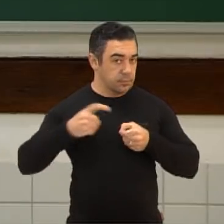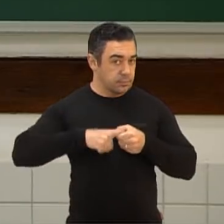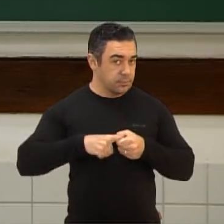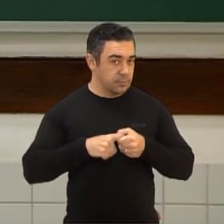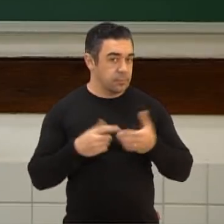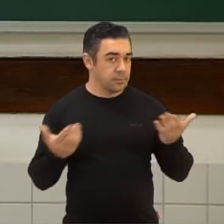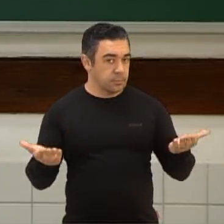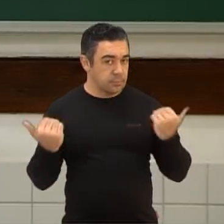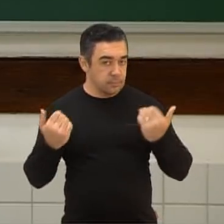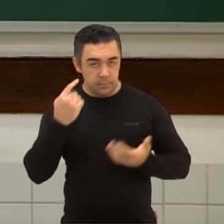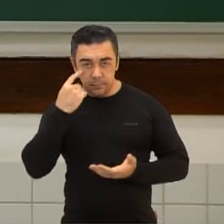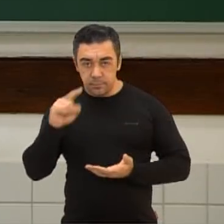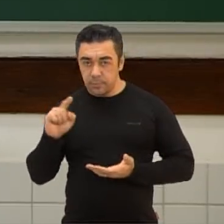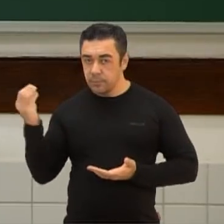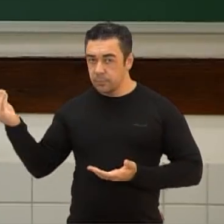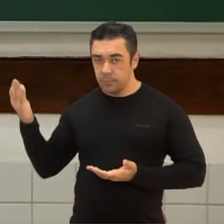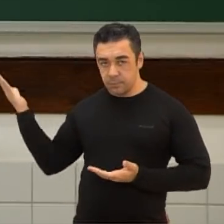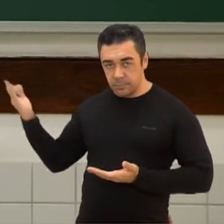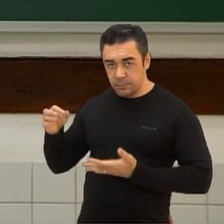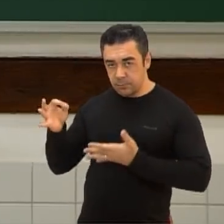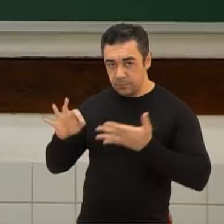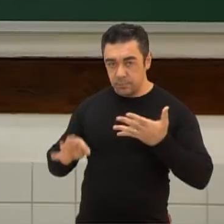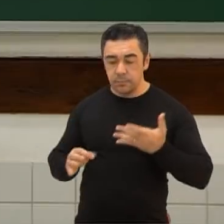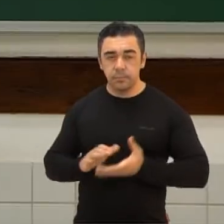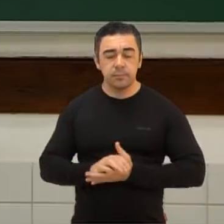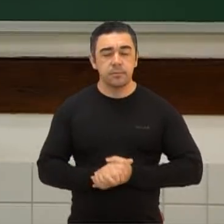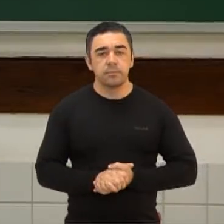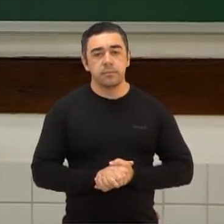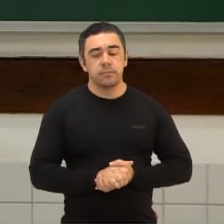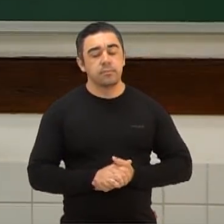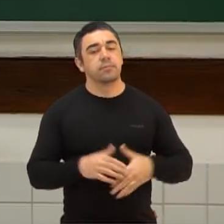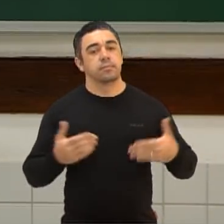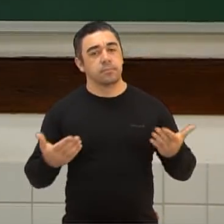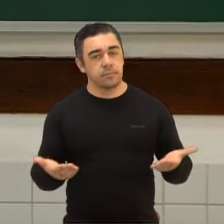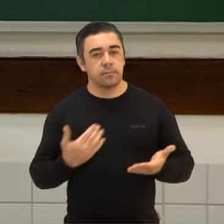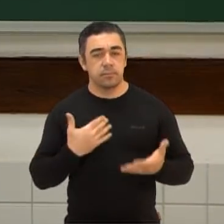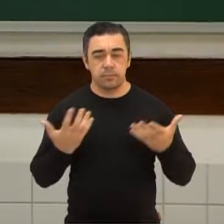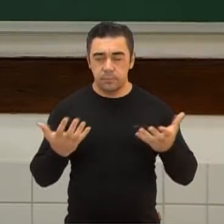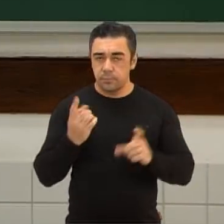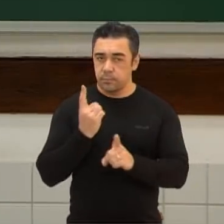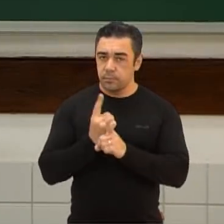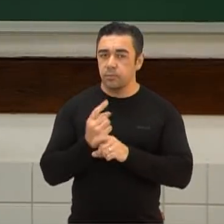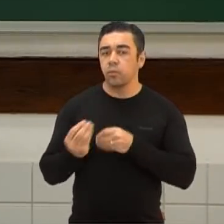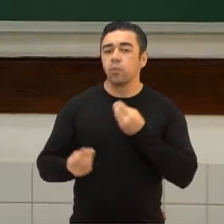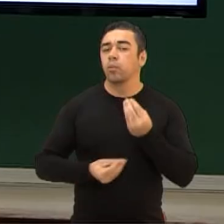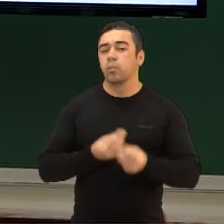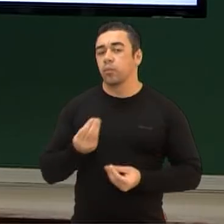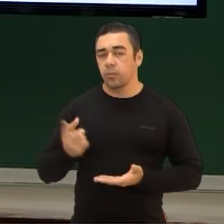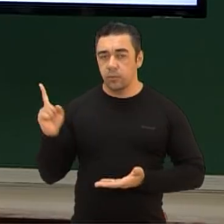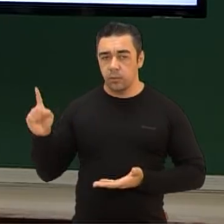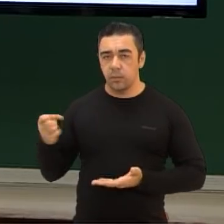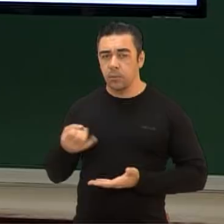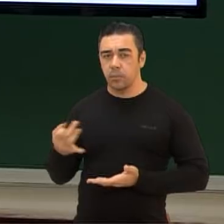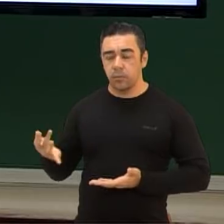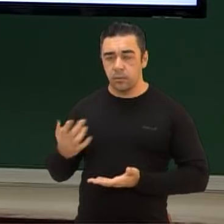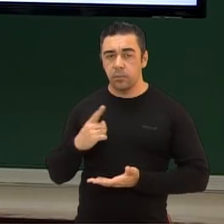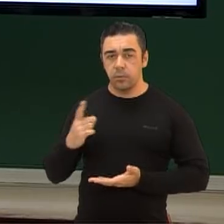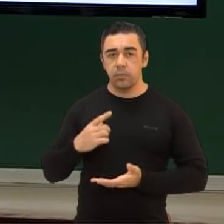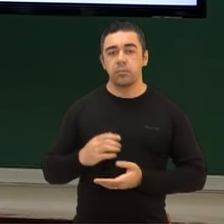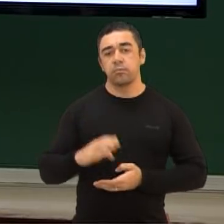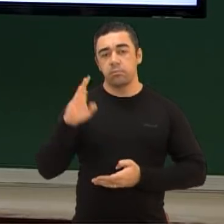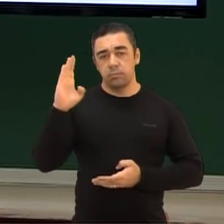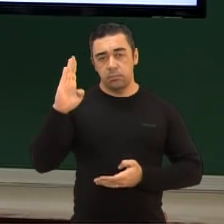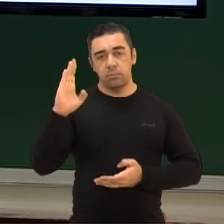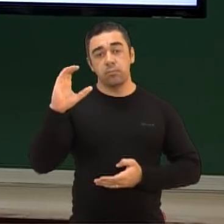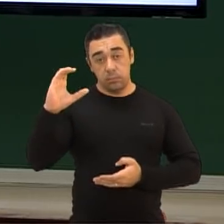Voltamos, vamos lá para a nossa resolução. Então, eu quero descobrir qual que é a medida do ângulo